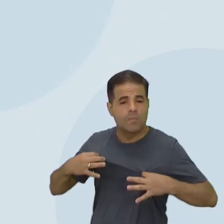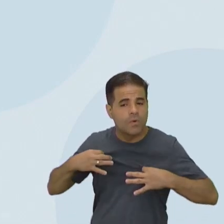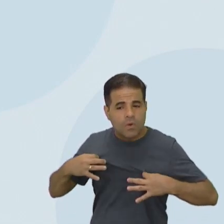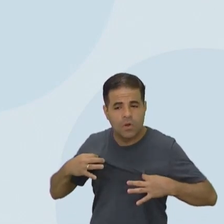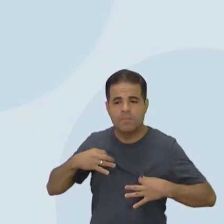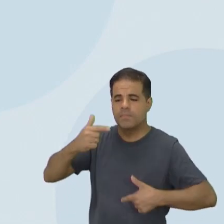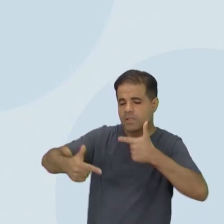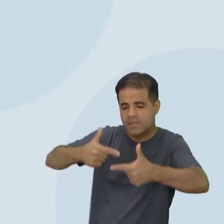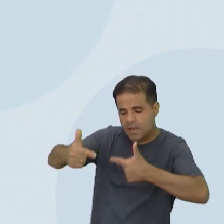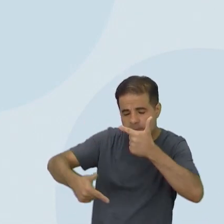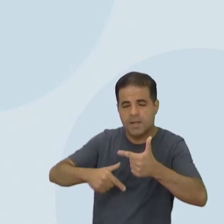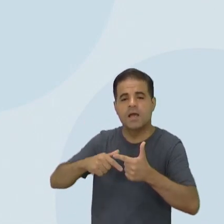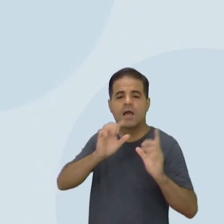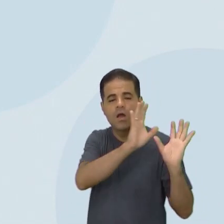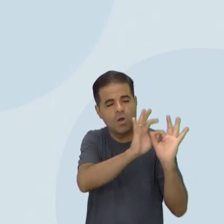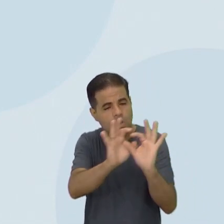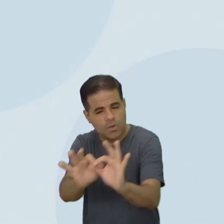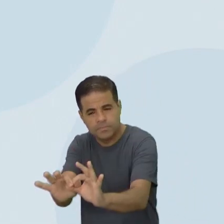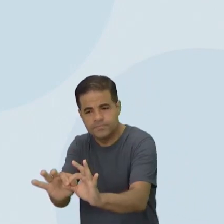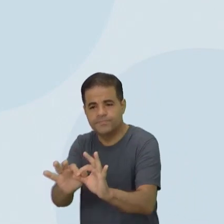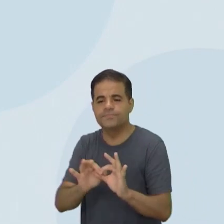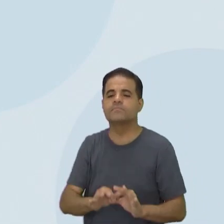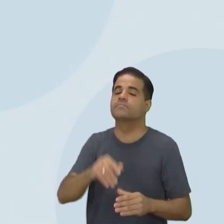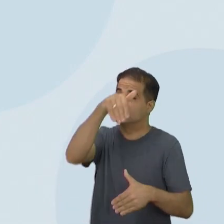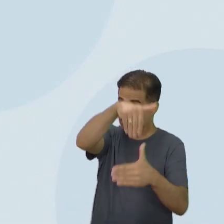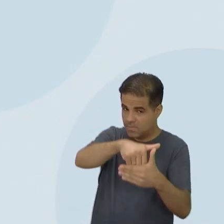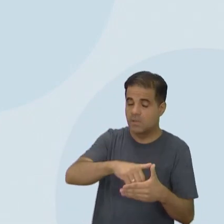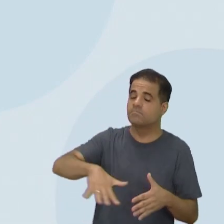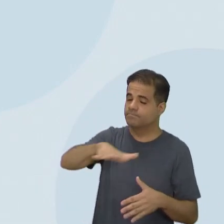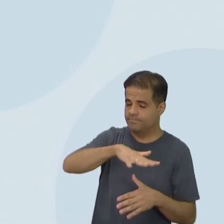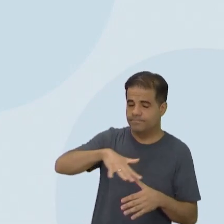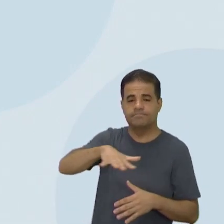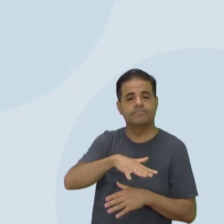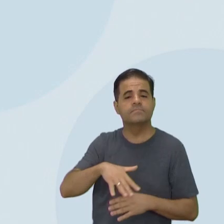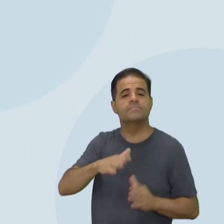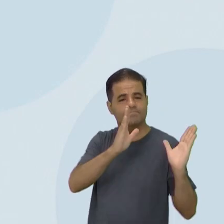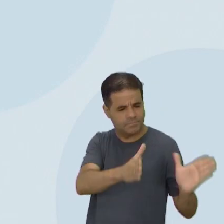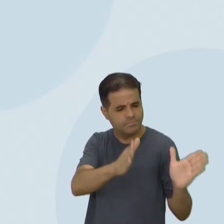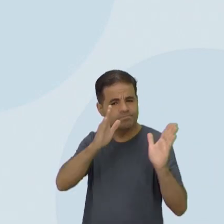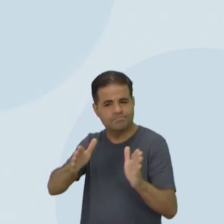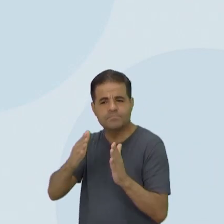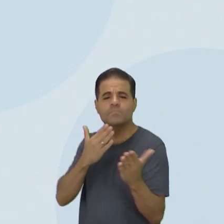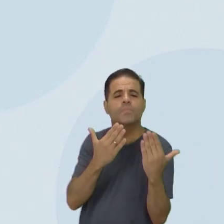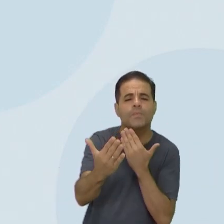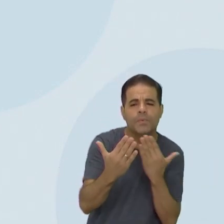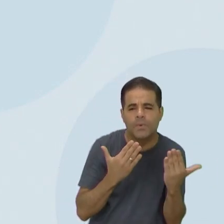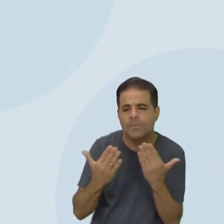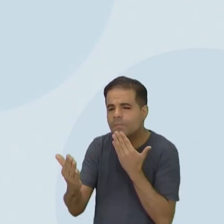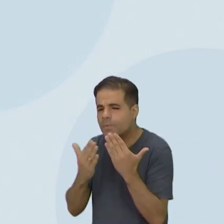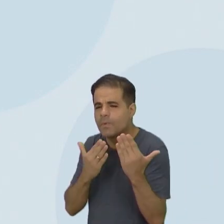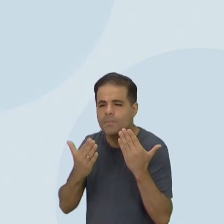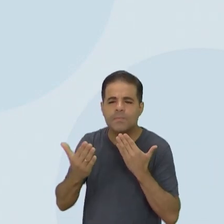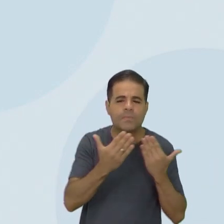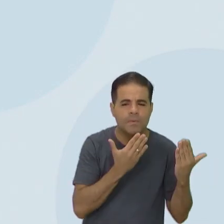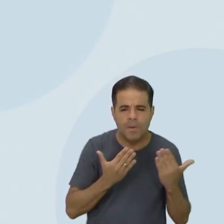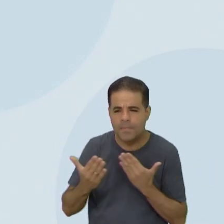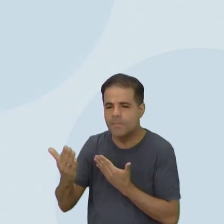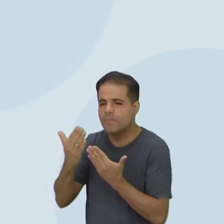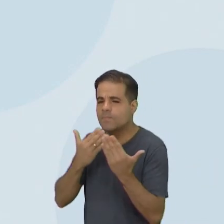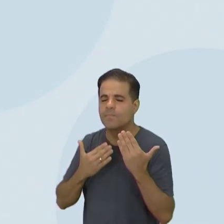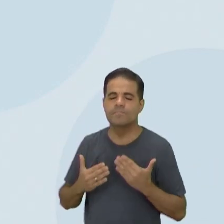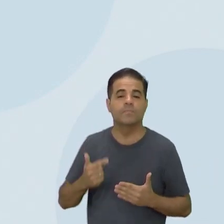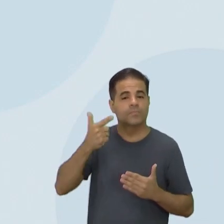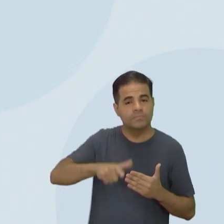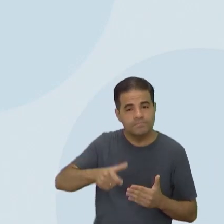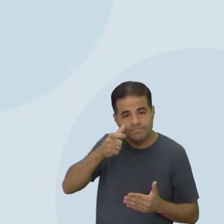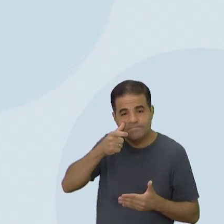vão trabalhando esses contextos dentro dessas estações, dessas conversas. Próximo